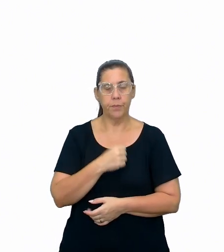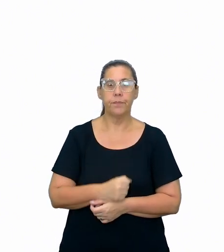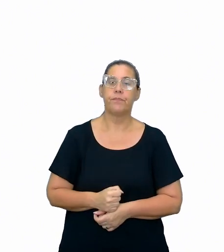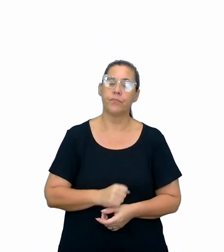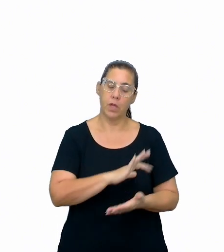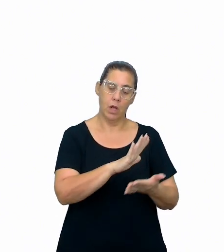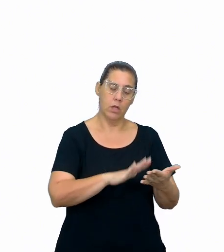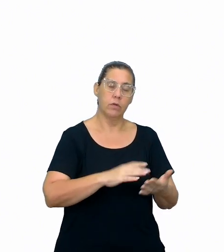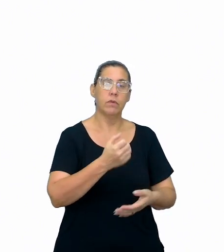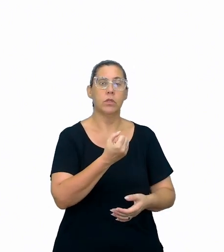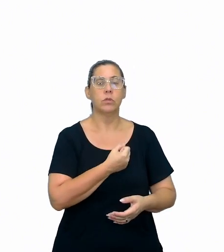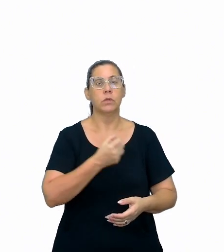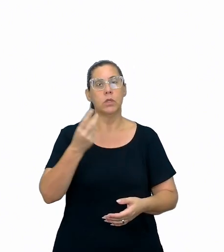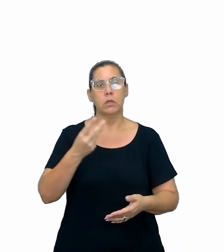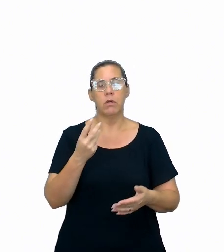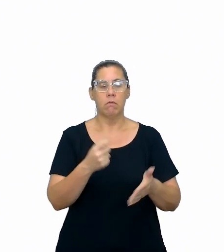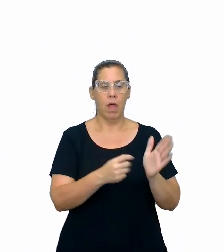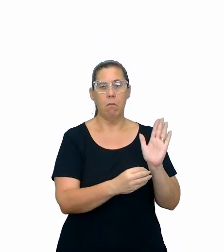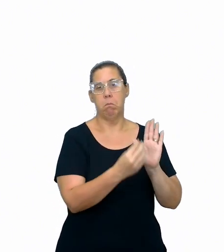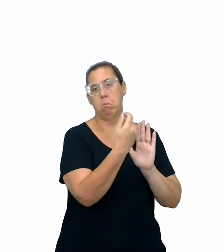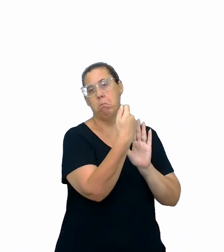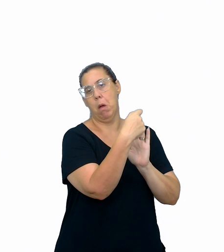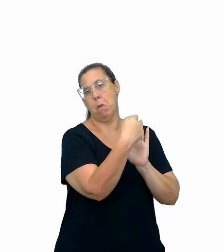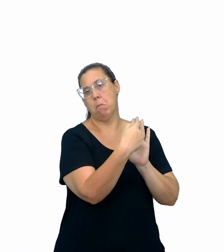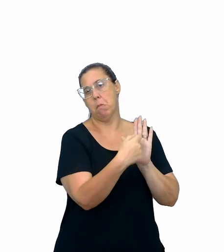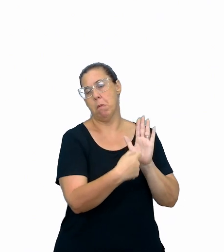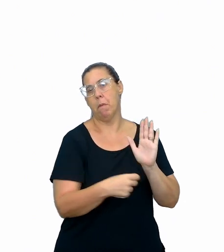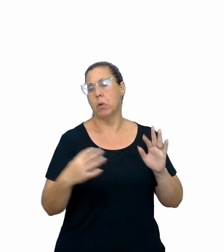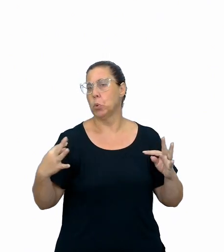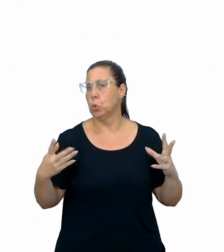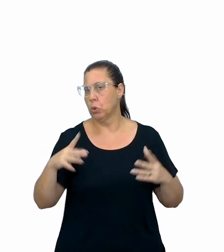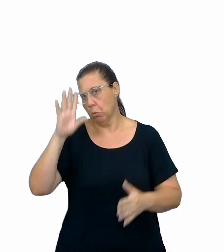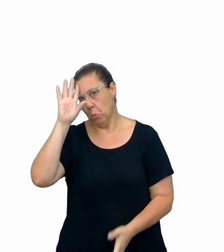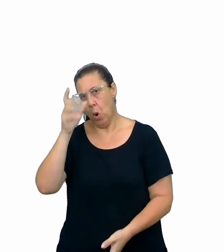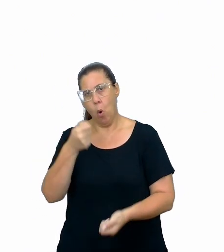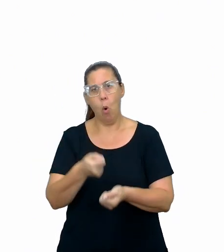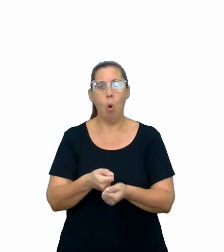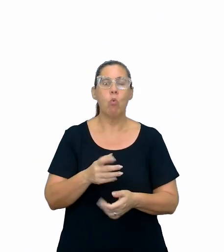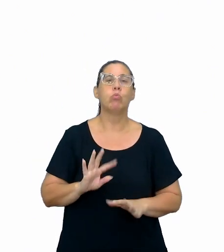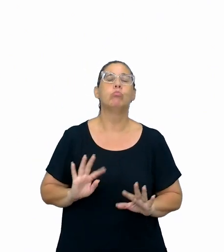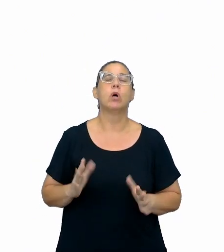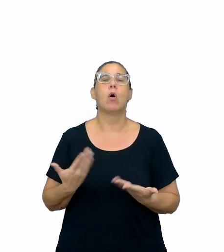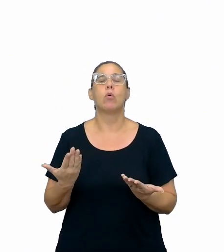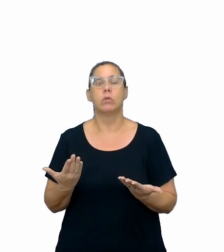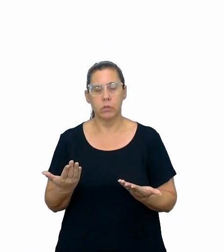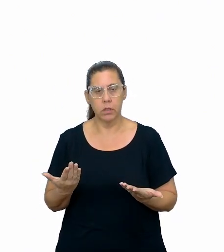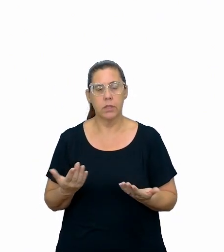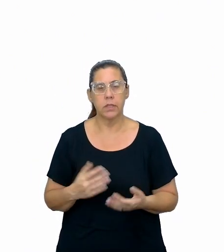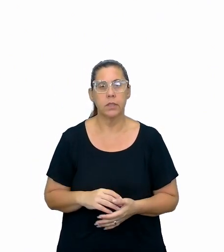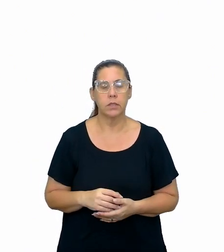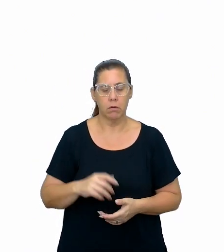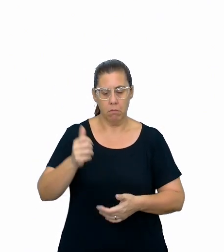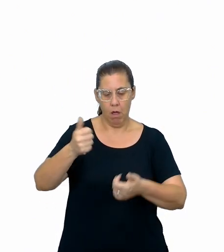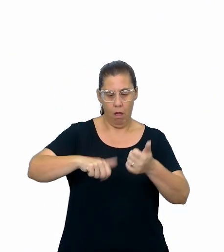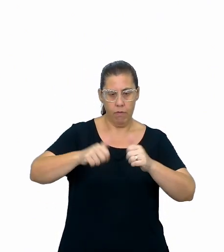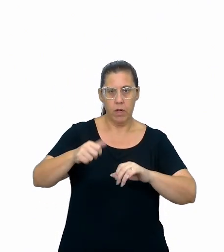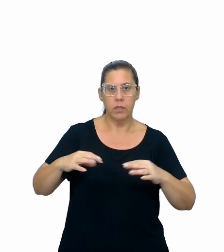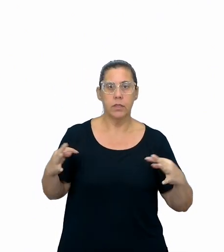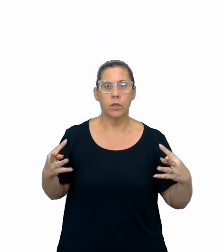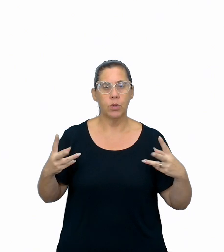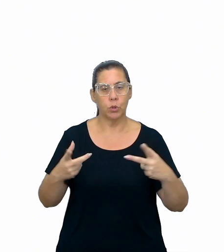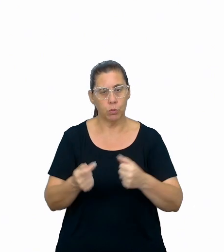3, para um registro sobre as conclusões da turma, sobre a tarefa que foi realizada, de analisar essas